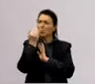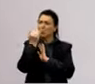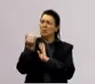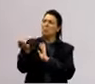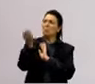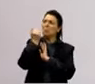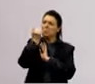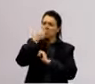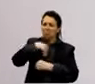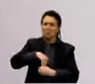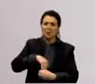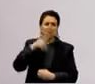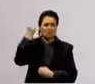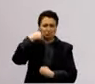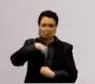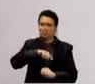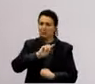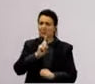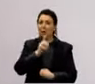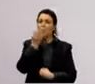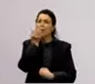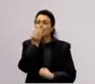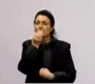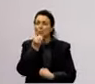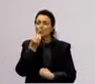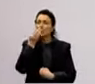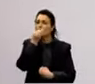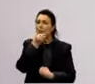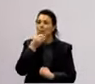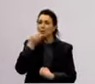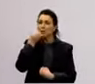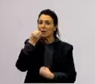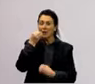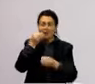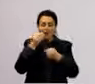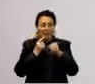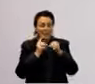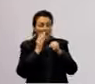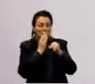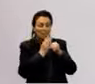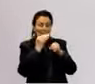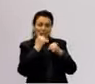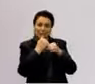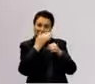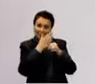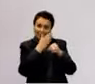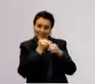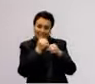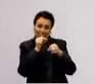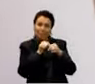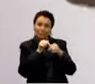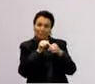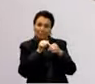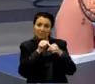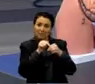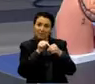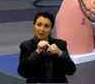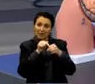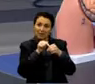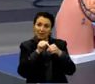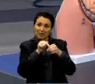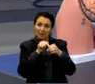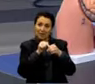tá? E essas pastilhas aqui, mais em pedaços, vão representar quando a